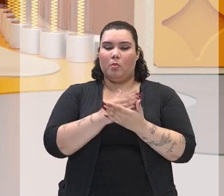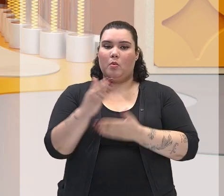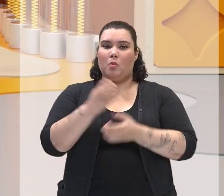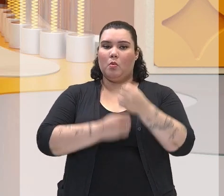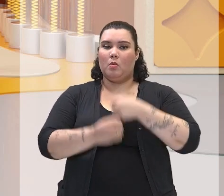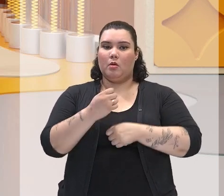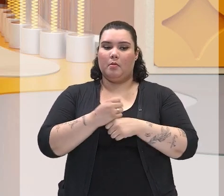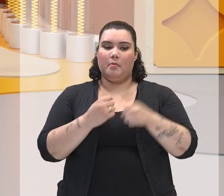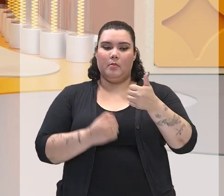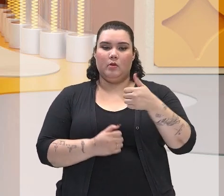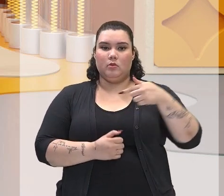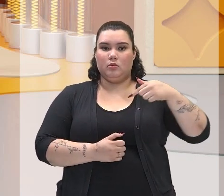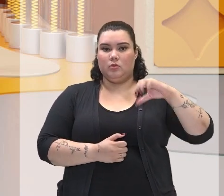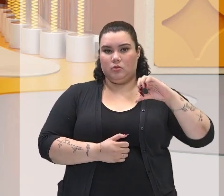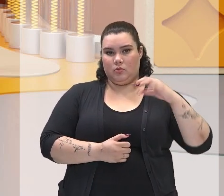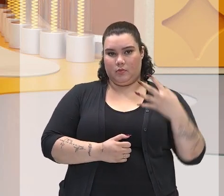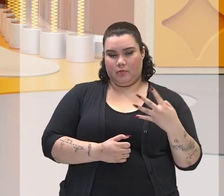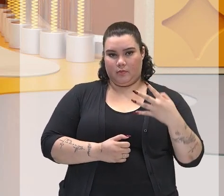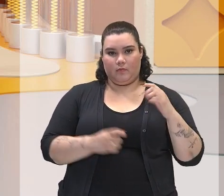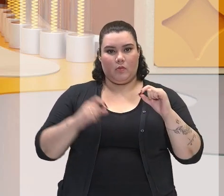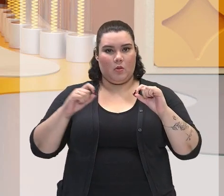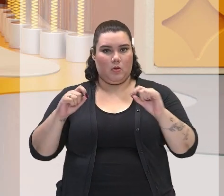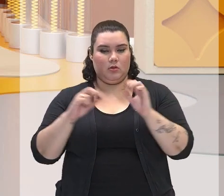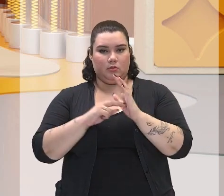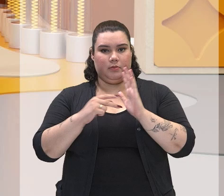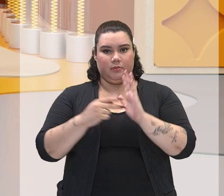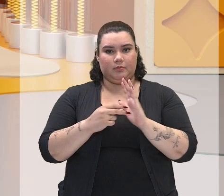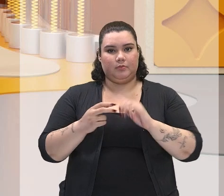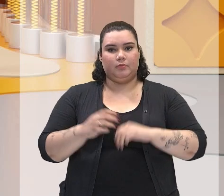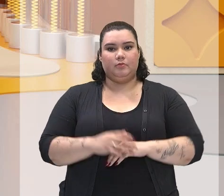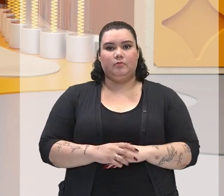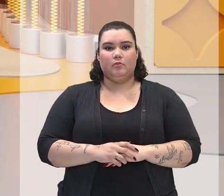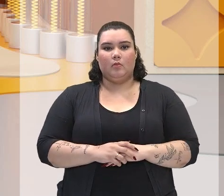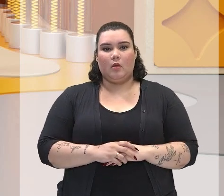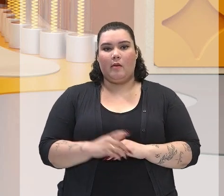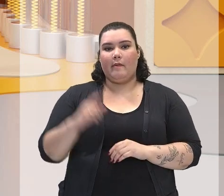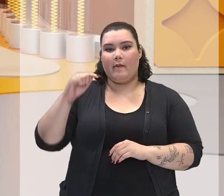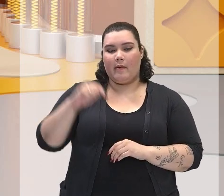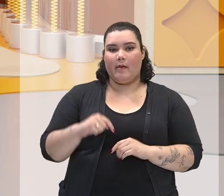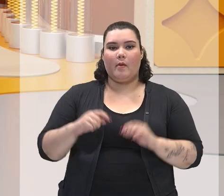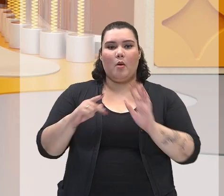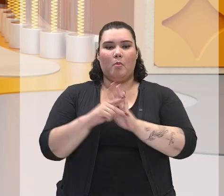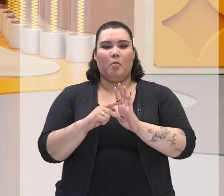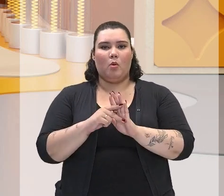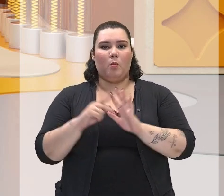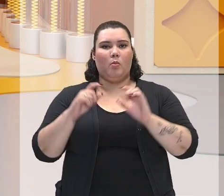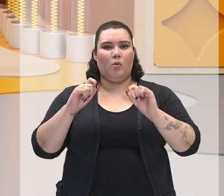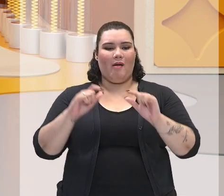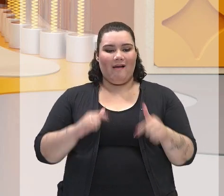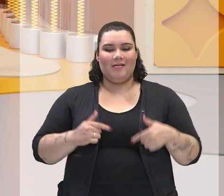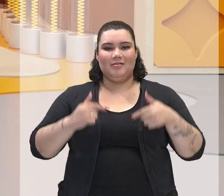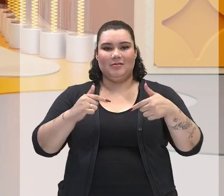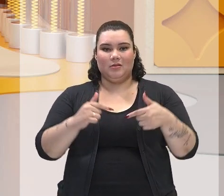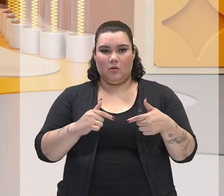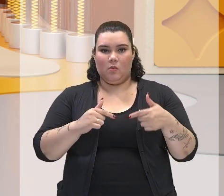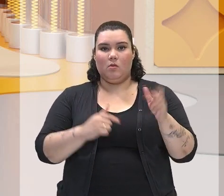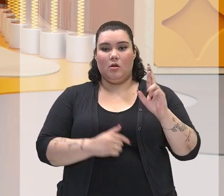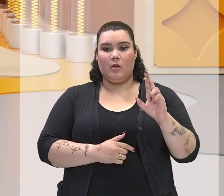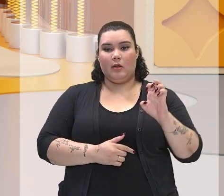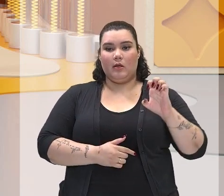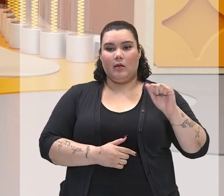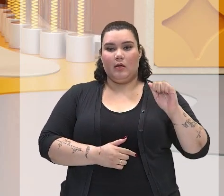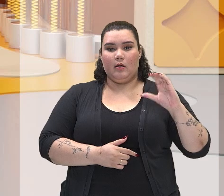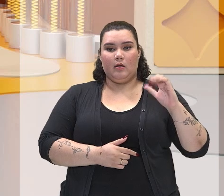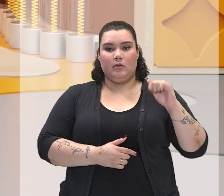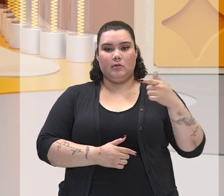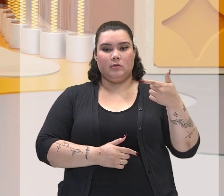ter aí a questão da chamada do início com a chamada reação termidoriana, que é justamente onde nós vamos